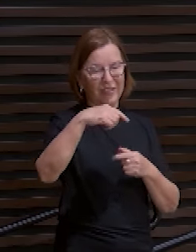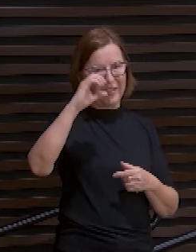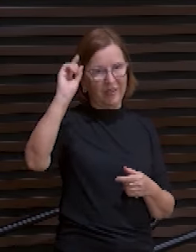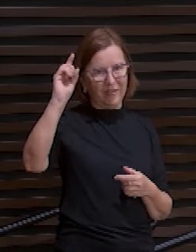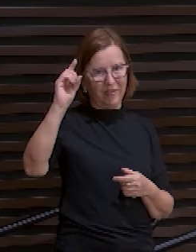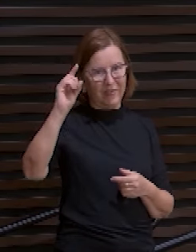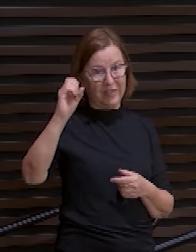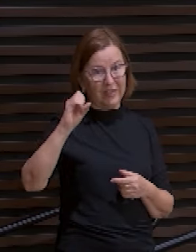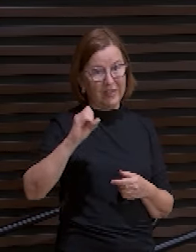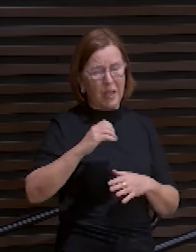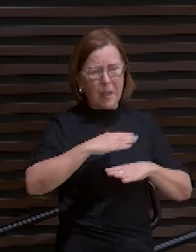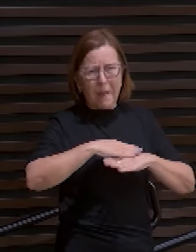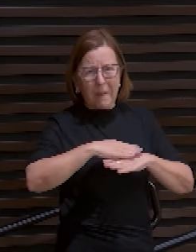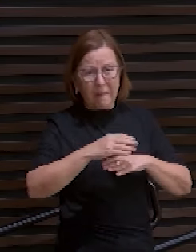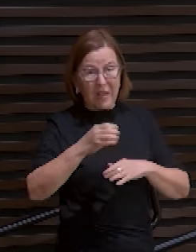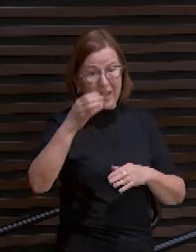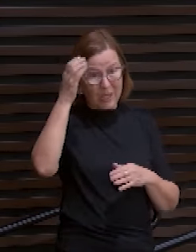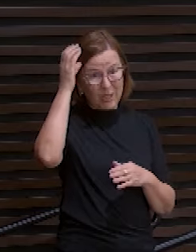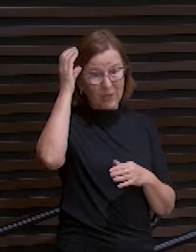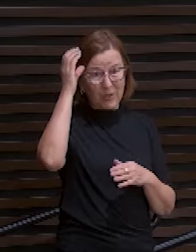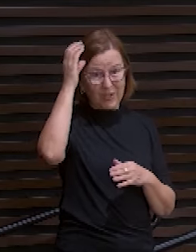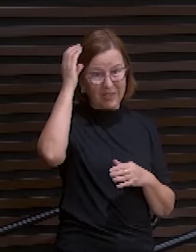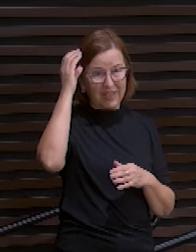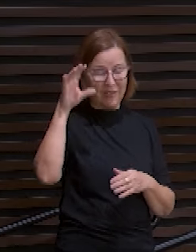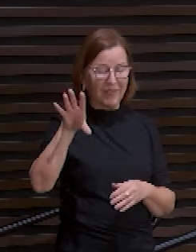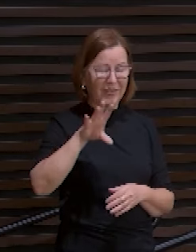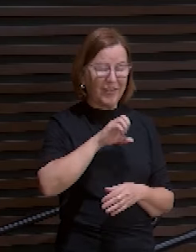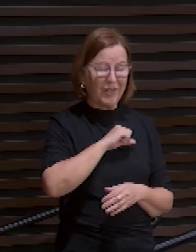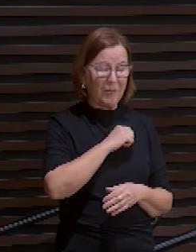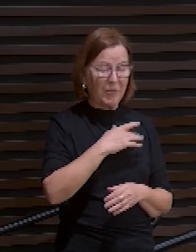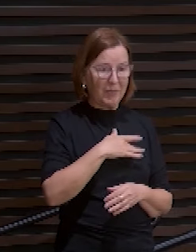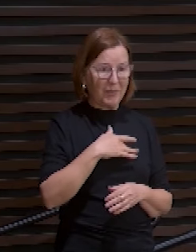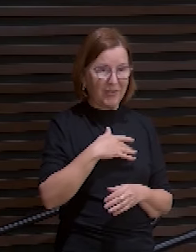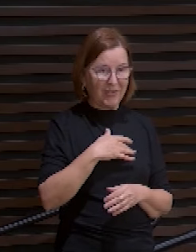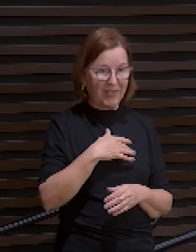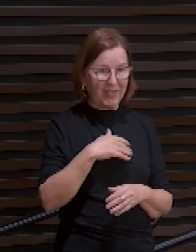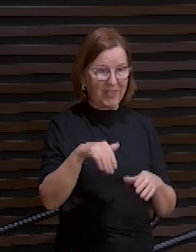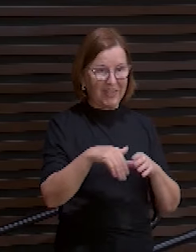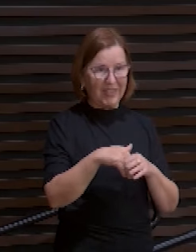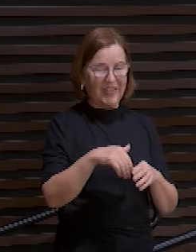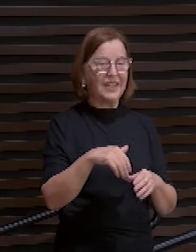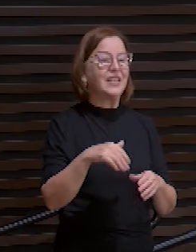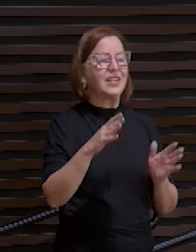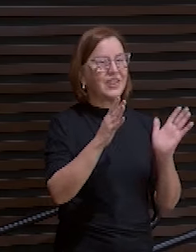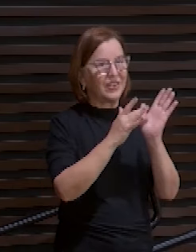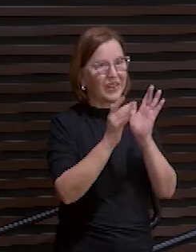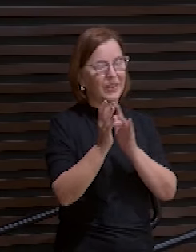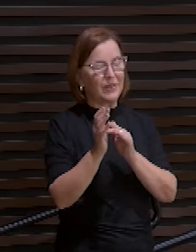misericórdia trazidos em Cristo Jesus mais consciente